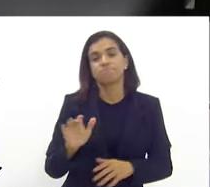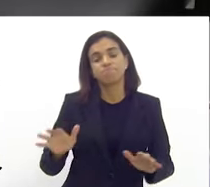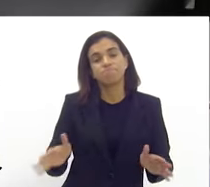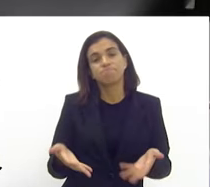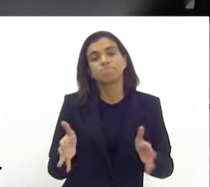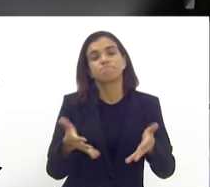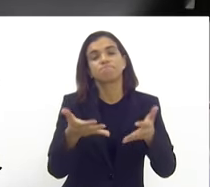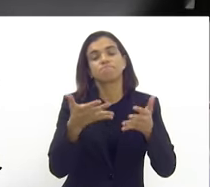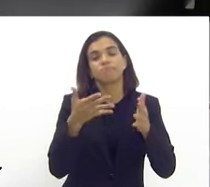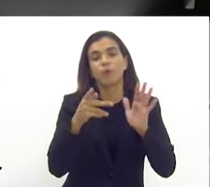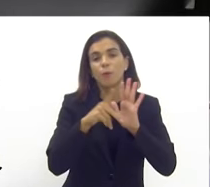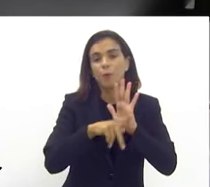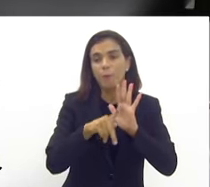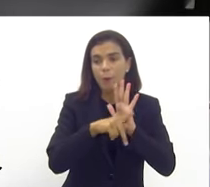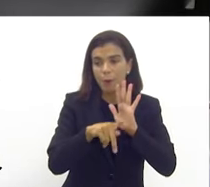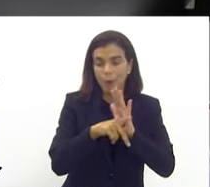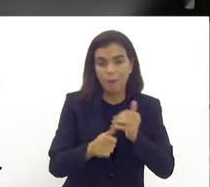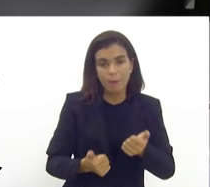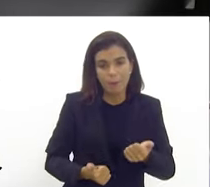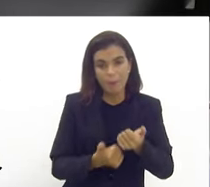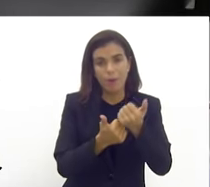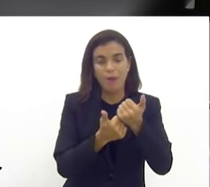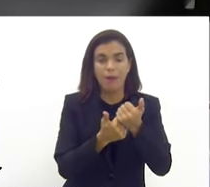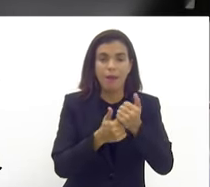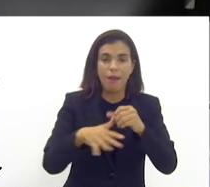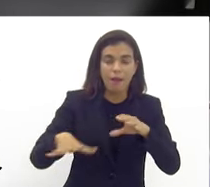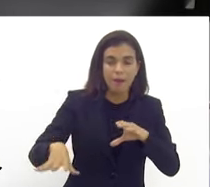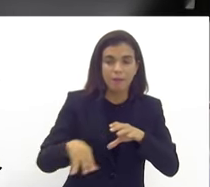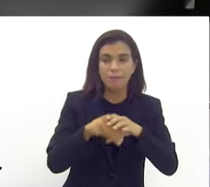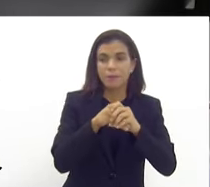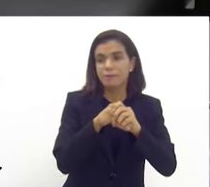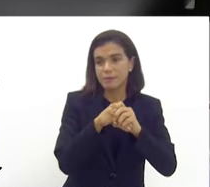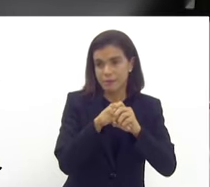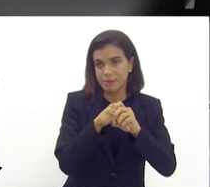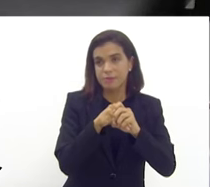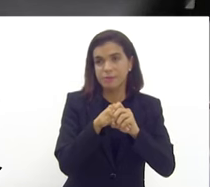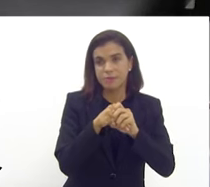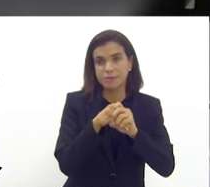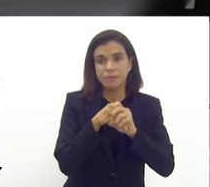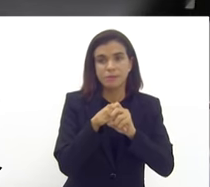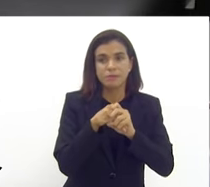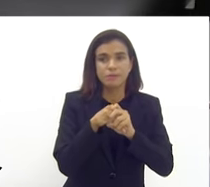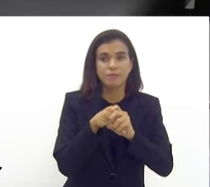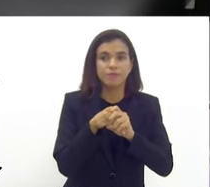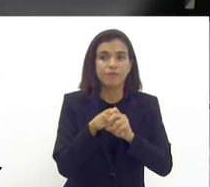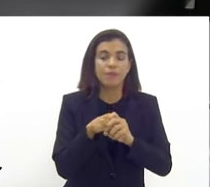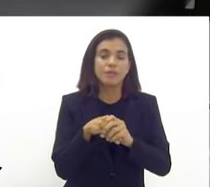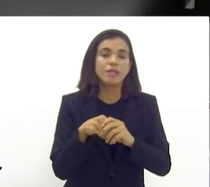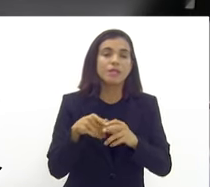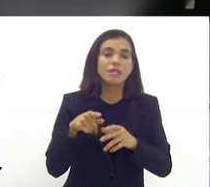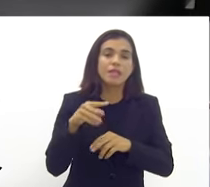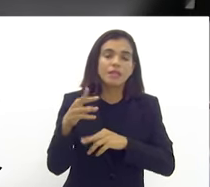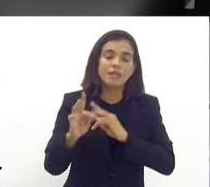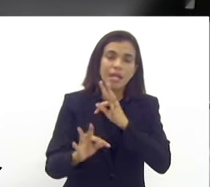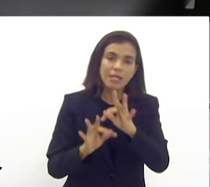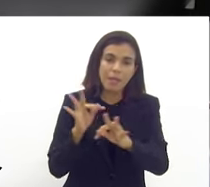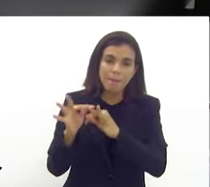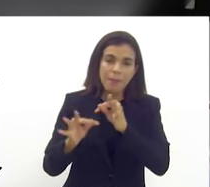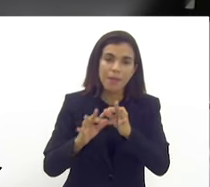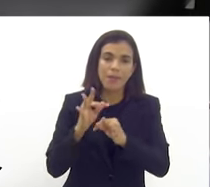para a apoiar a implementação de destinação final adequada de resíduos sólidos nos